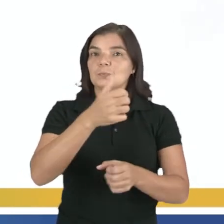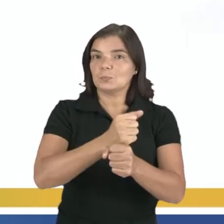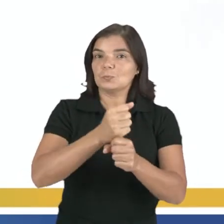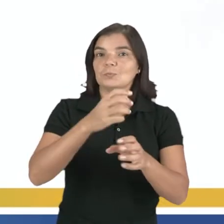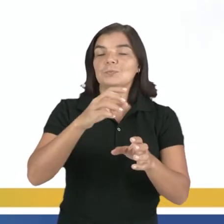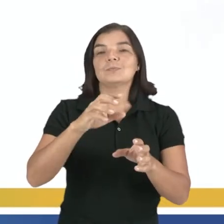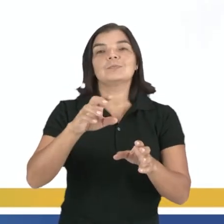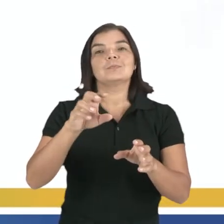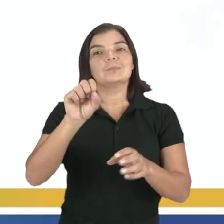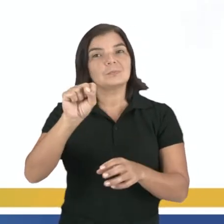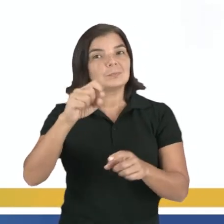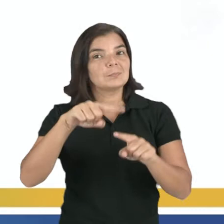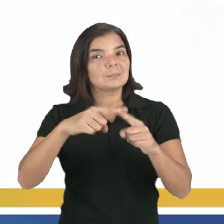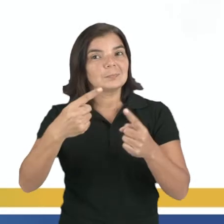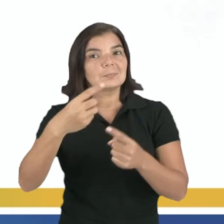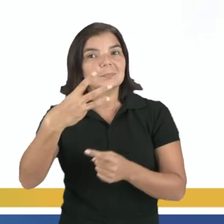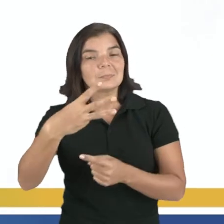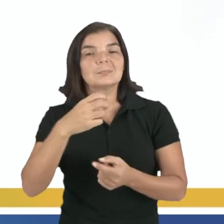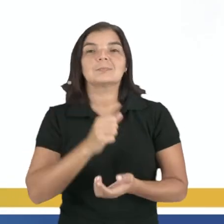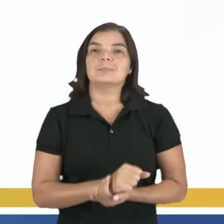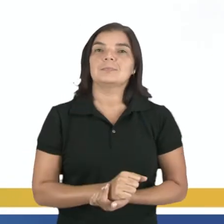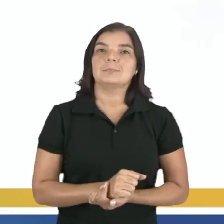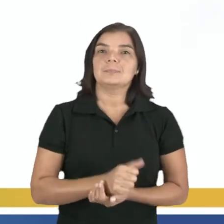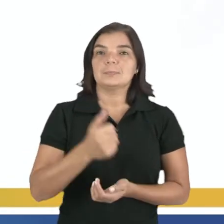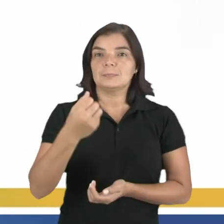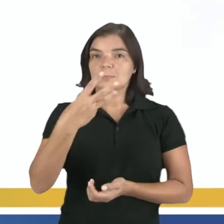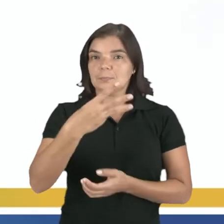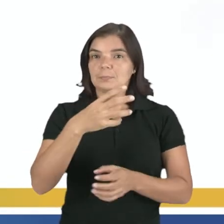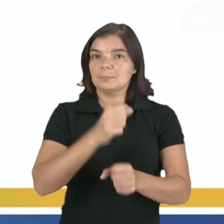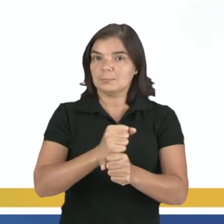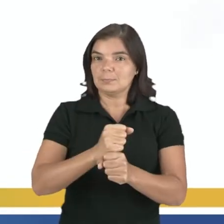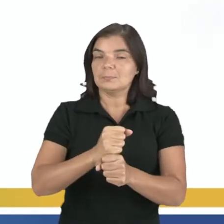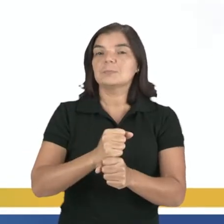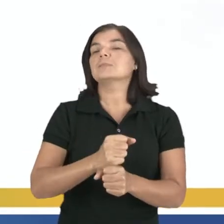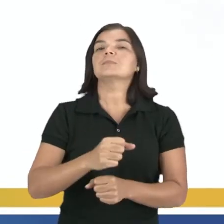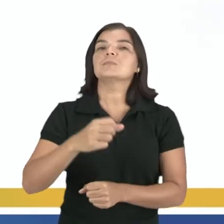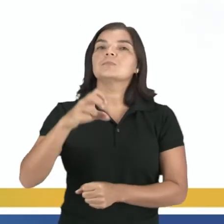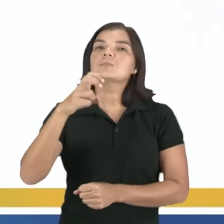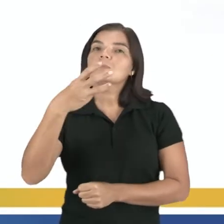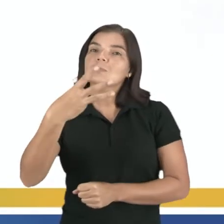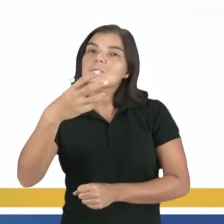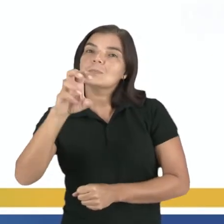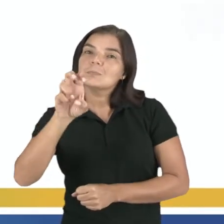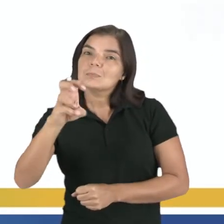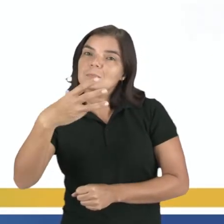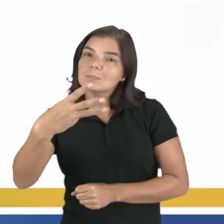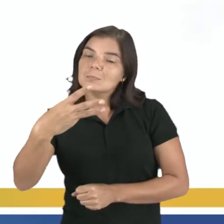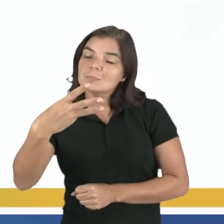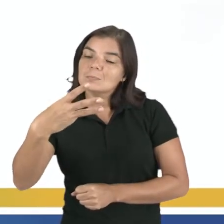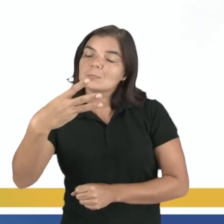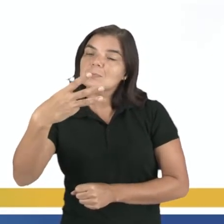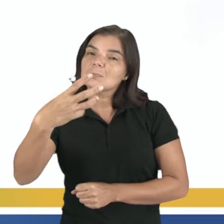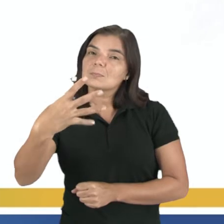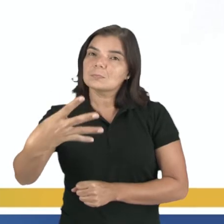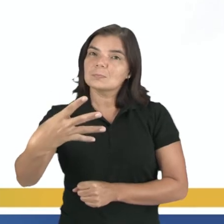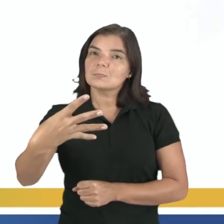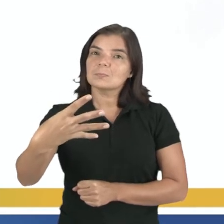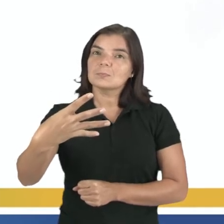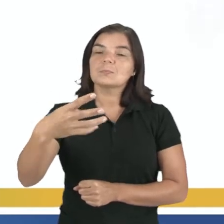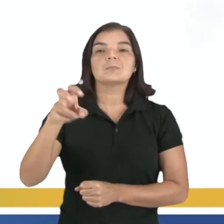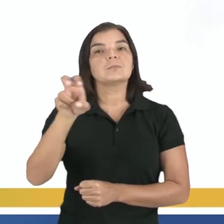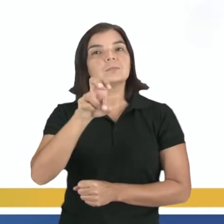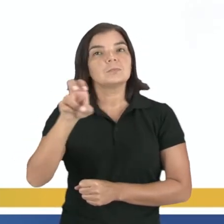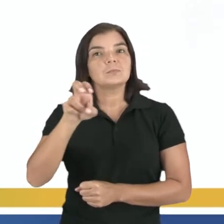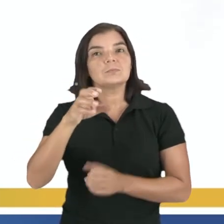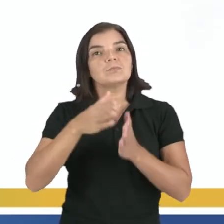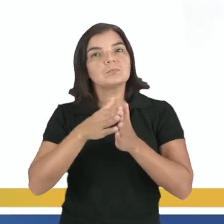13. 34, porque 13 mais 21 dá 34. 55, porque 21 mais 34 é igual a 55,